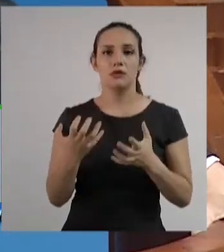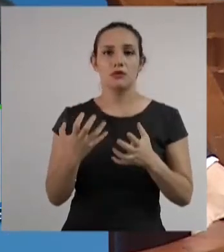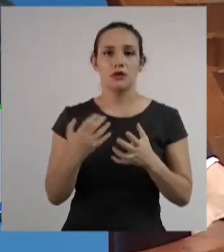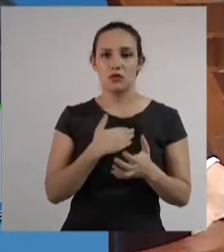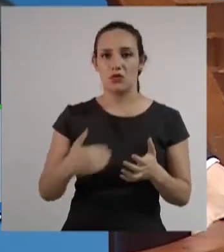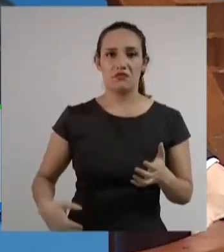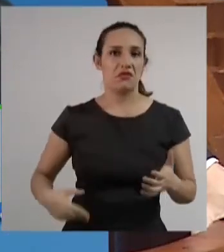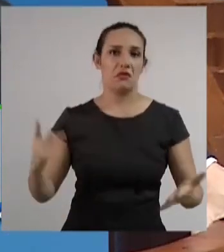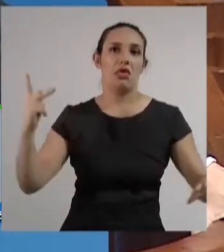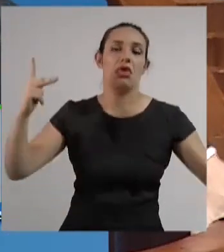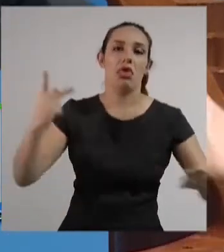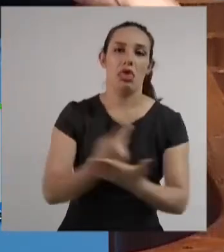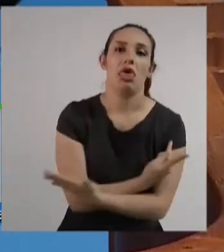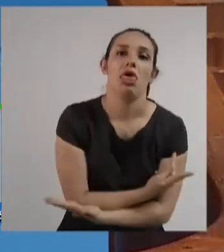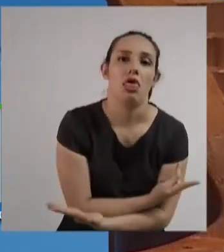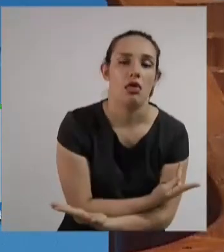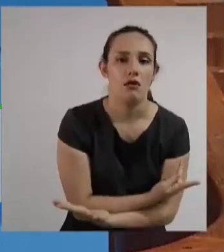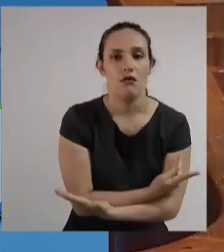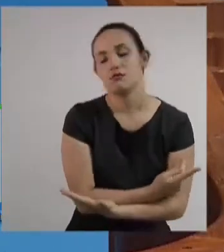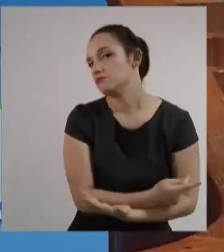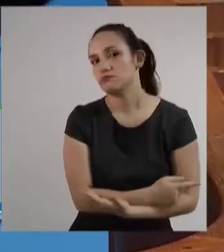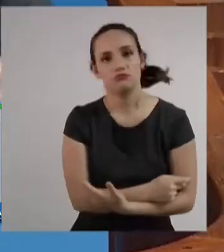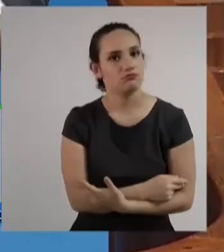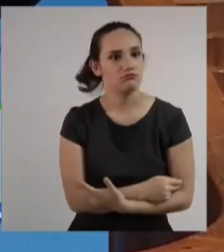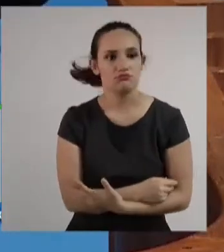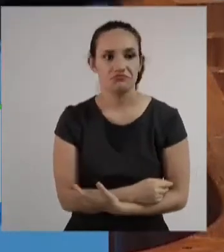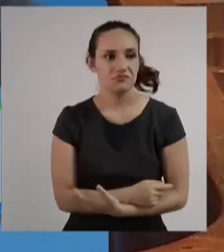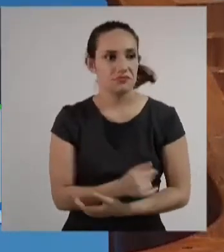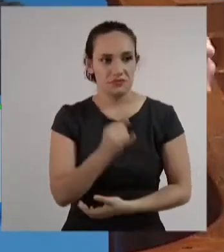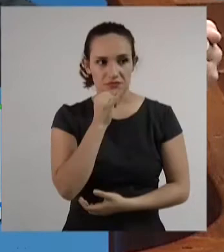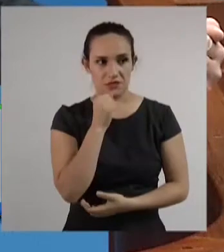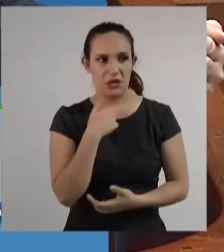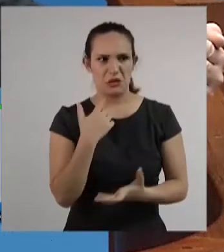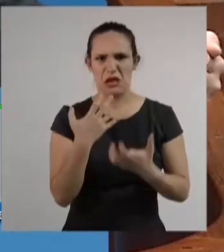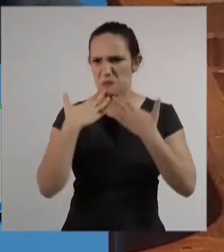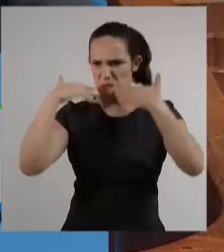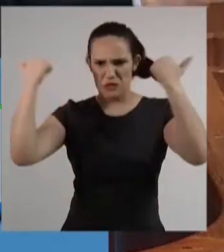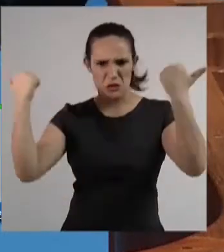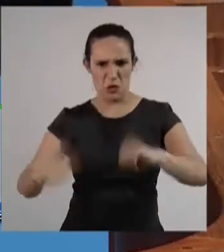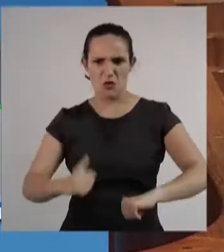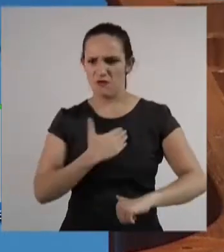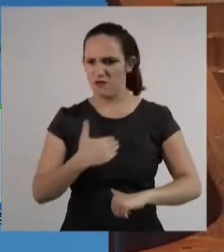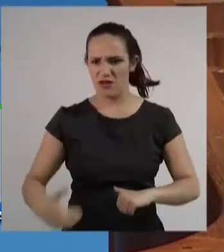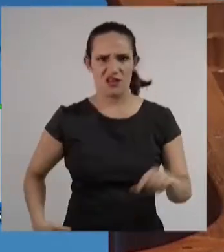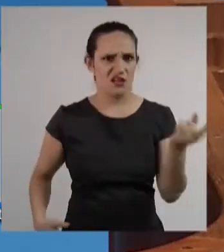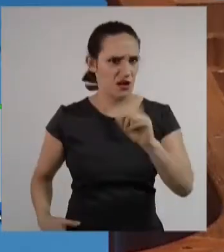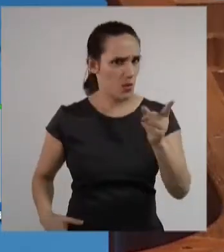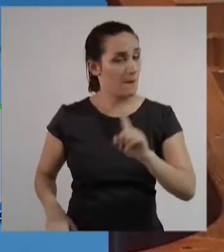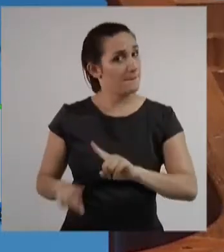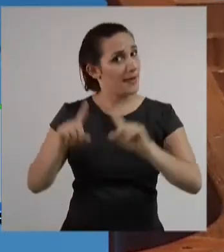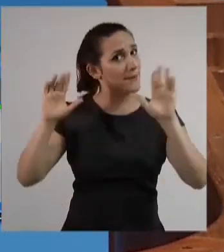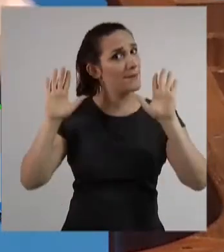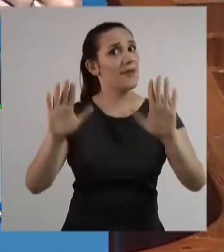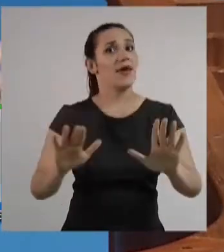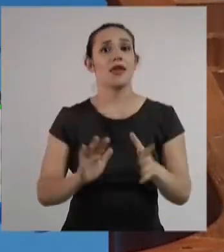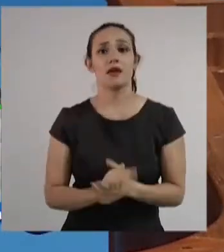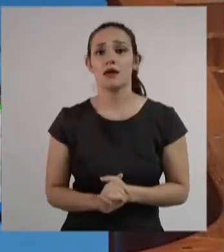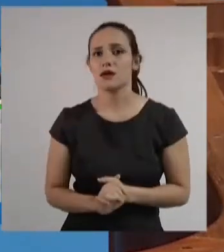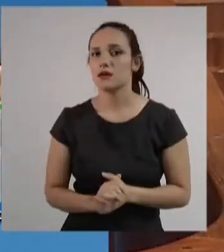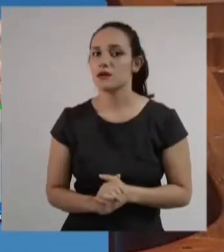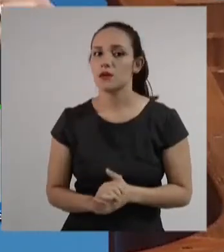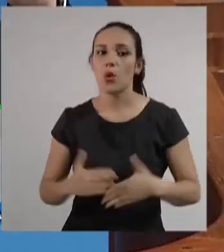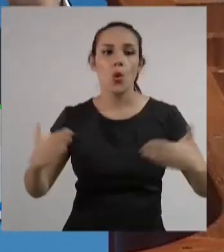vou torcer pelo quanto pior, melhor. Só que hoje eu